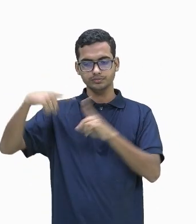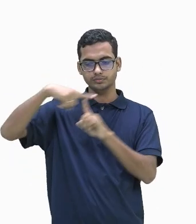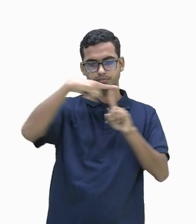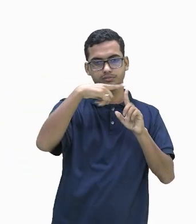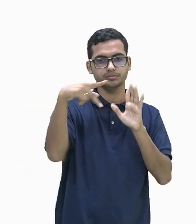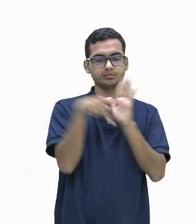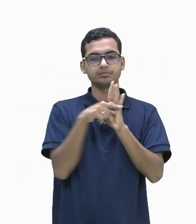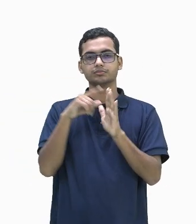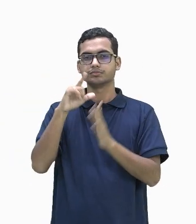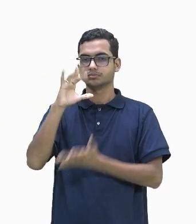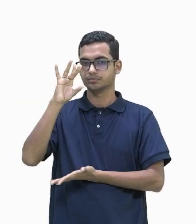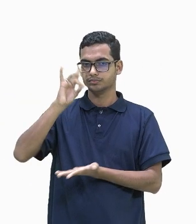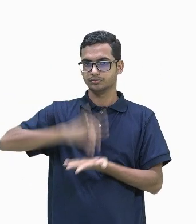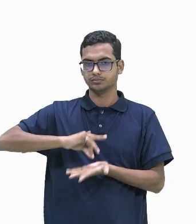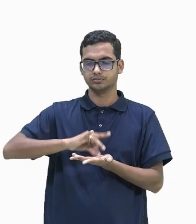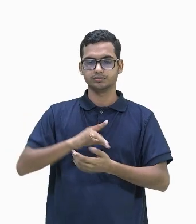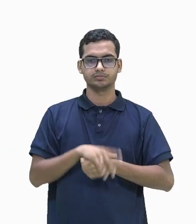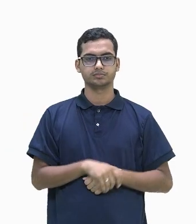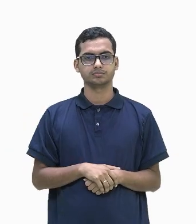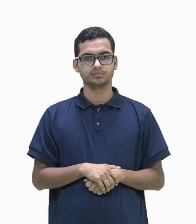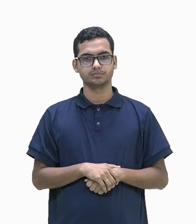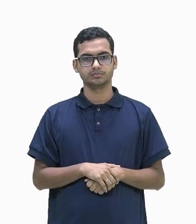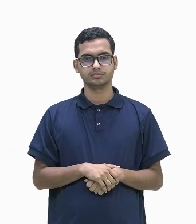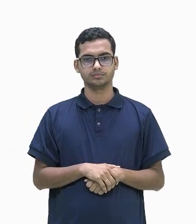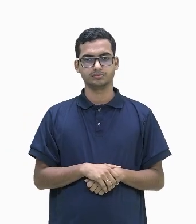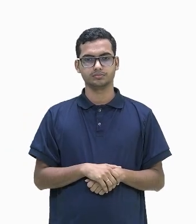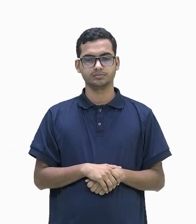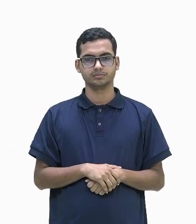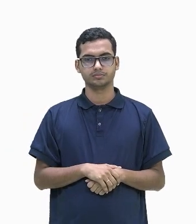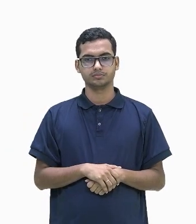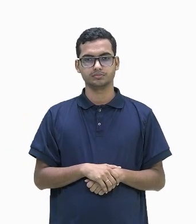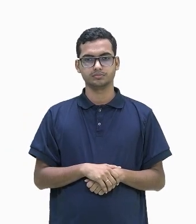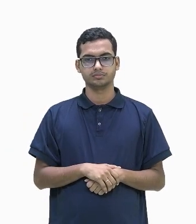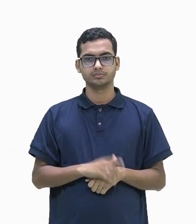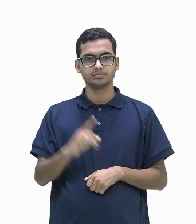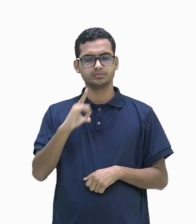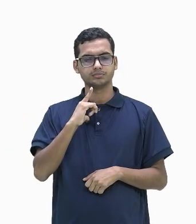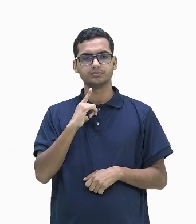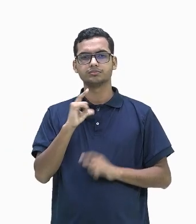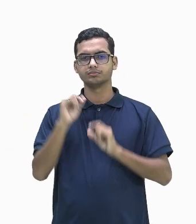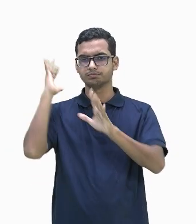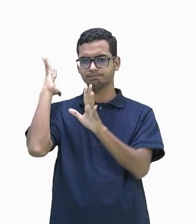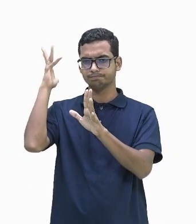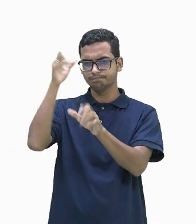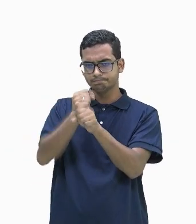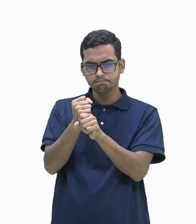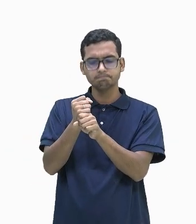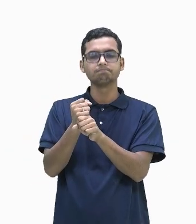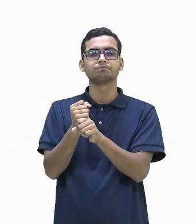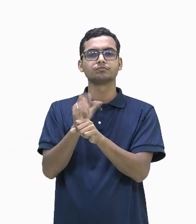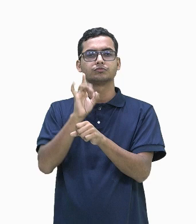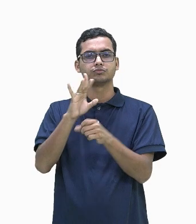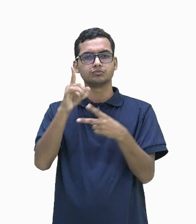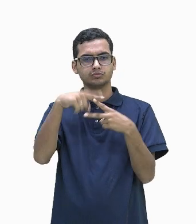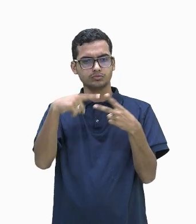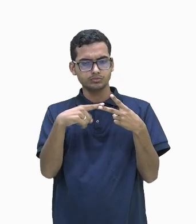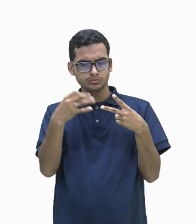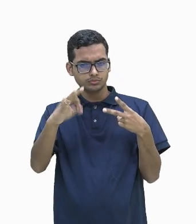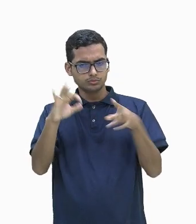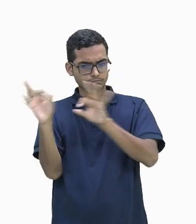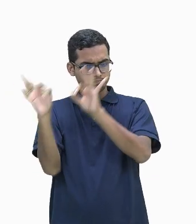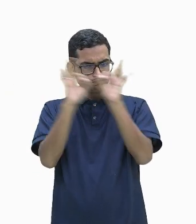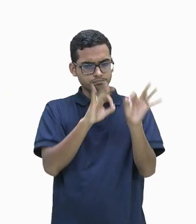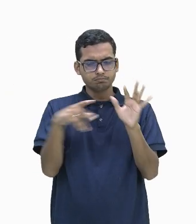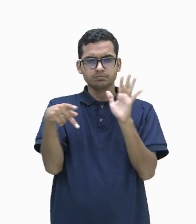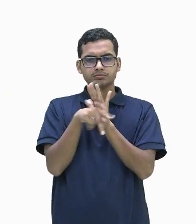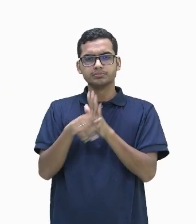predicado, mas nós vamos revisar apenas 2, ok? E aí, então, vamos ao primeiro tipo, que é o predicado